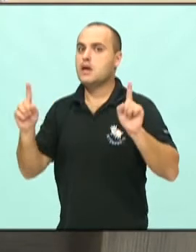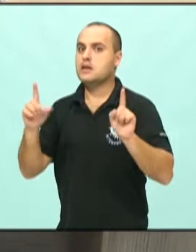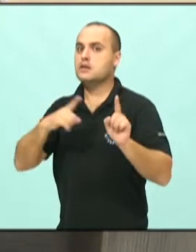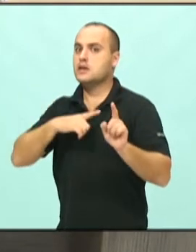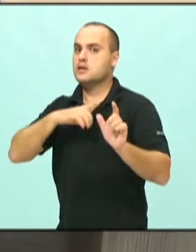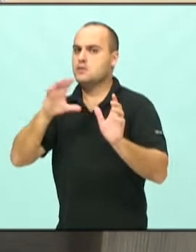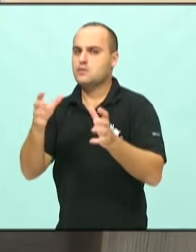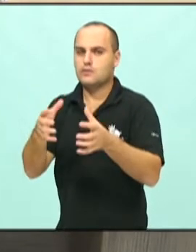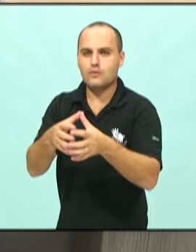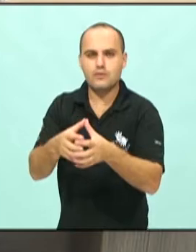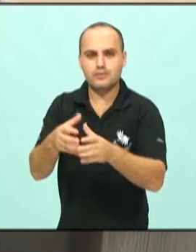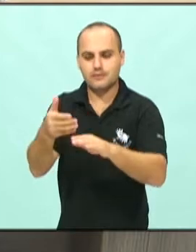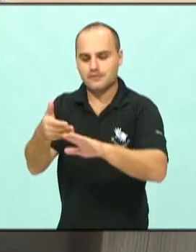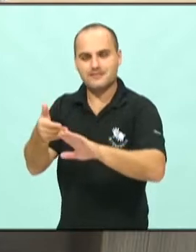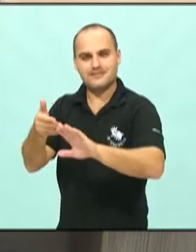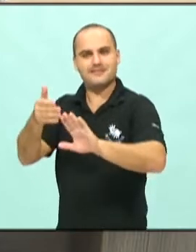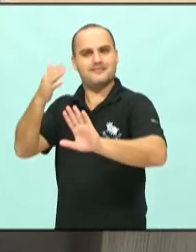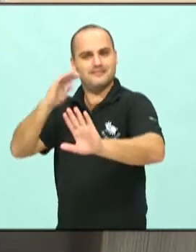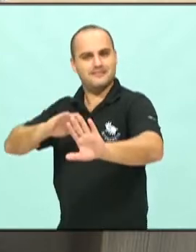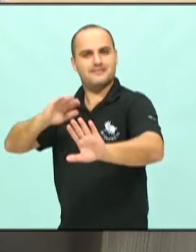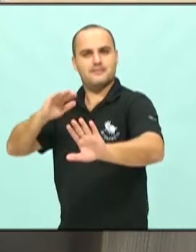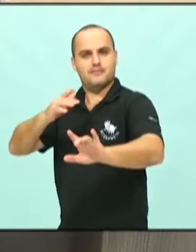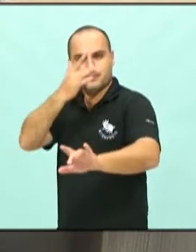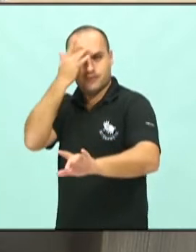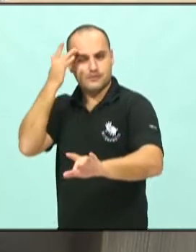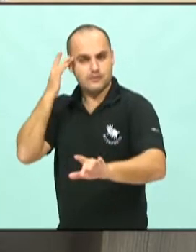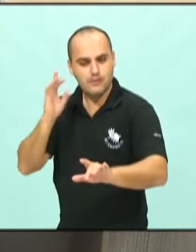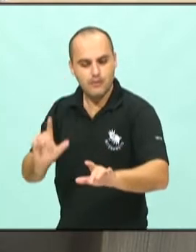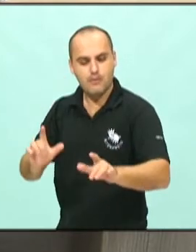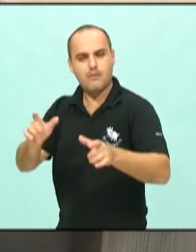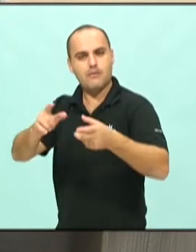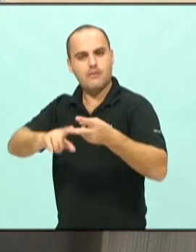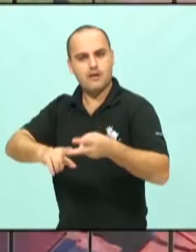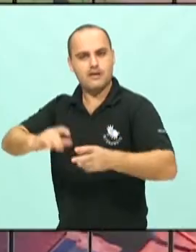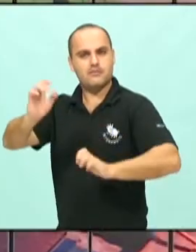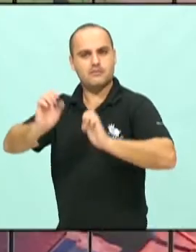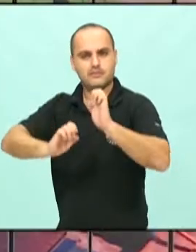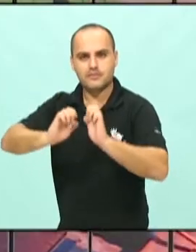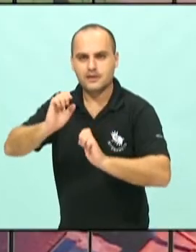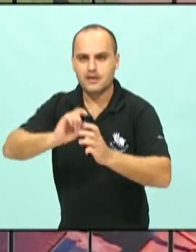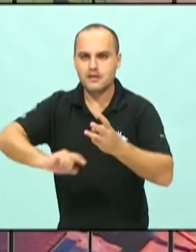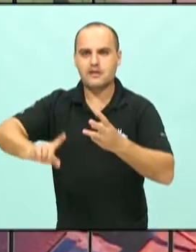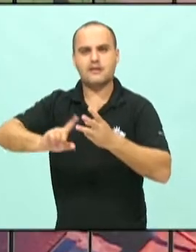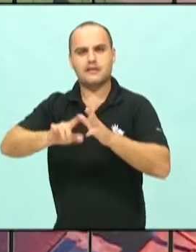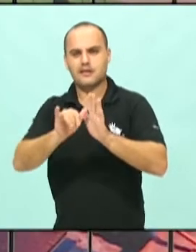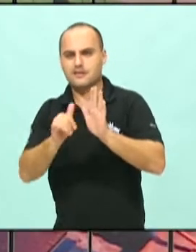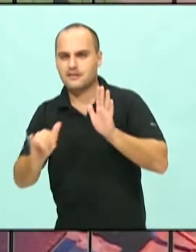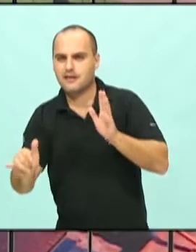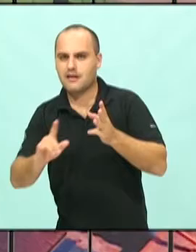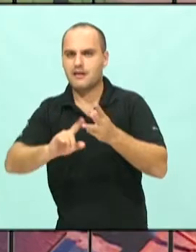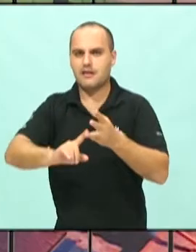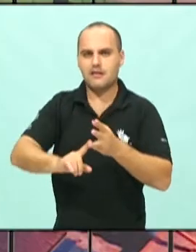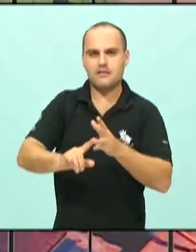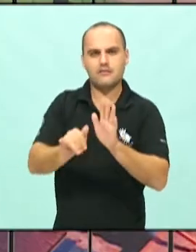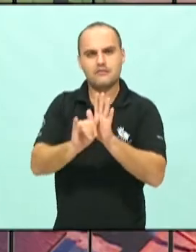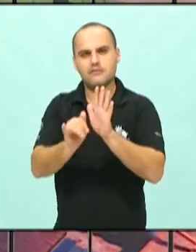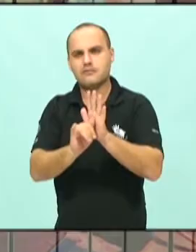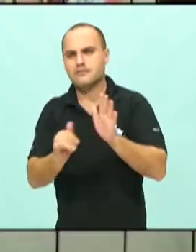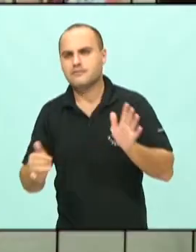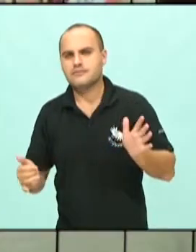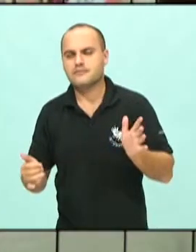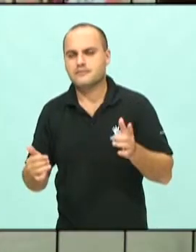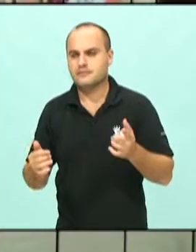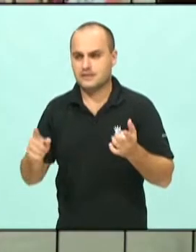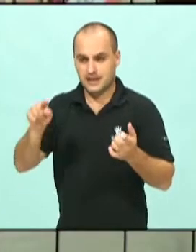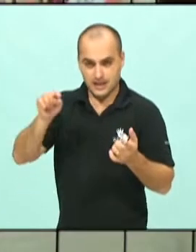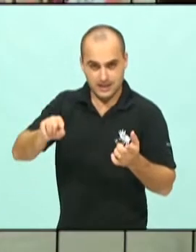de pessoas e às vezes até empresas e também através de editais. Então é uma família